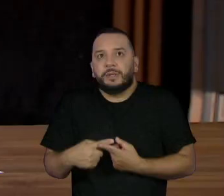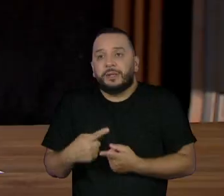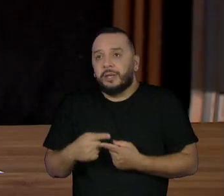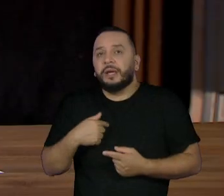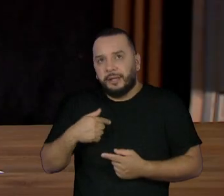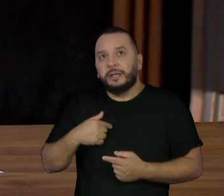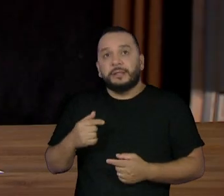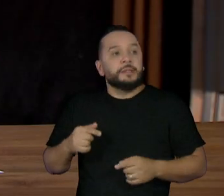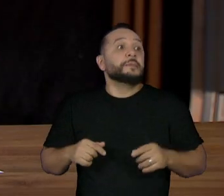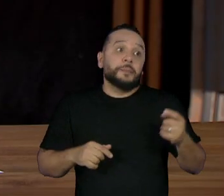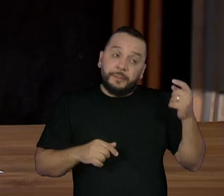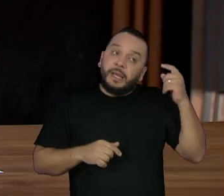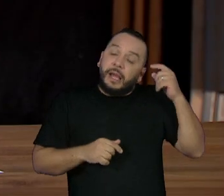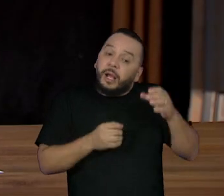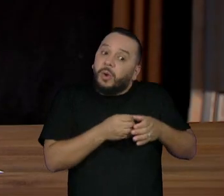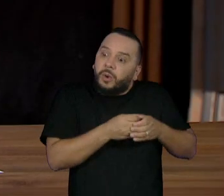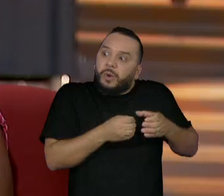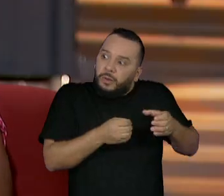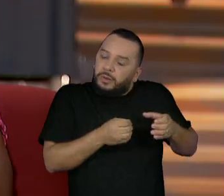escolas,